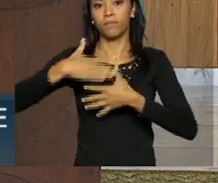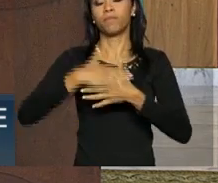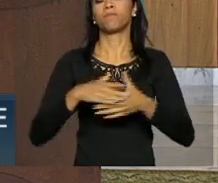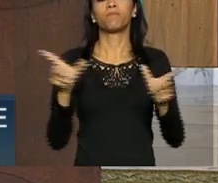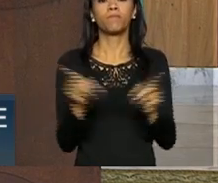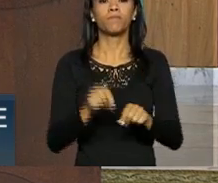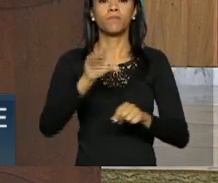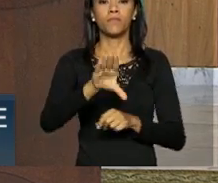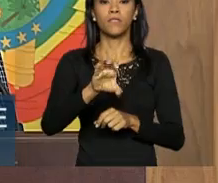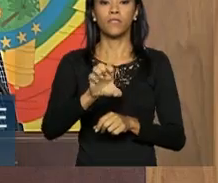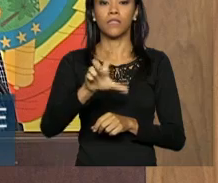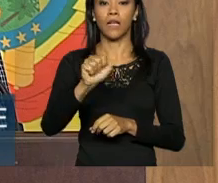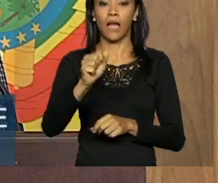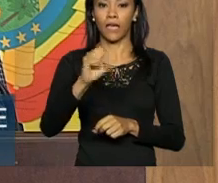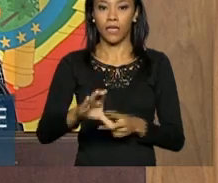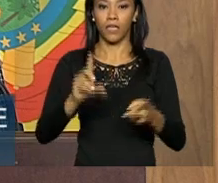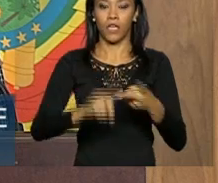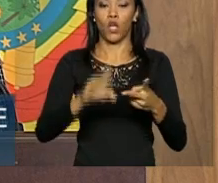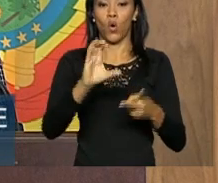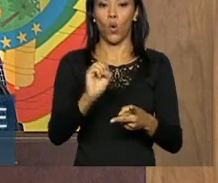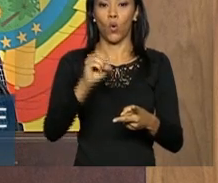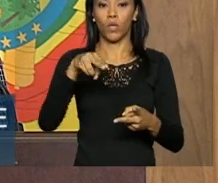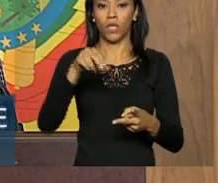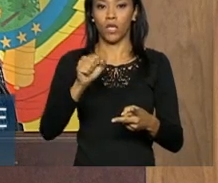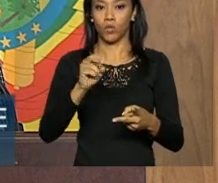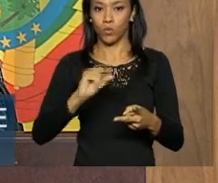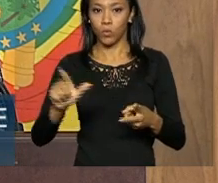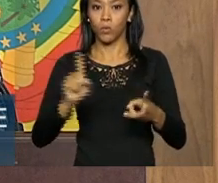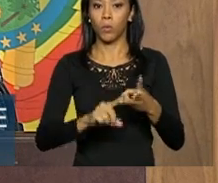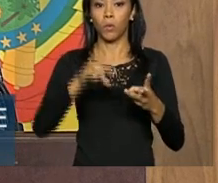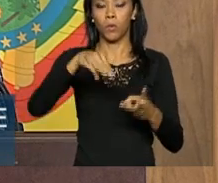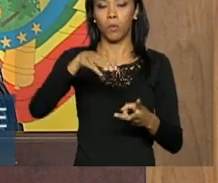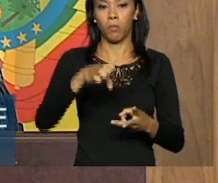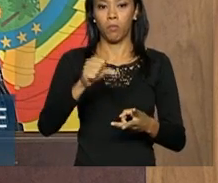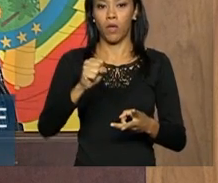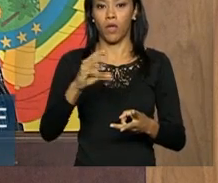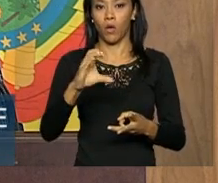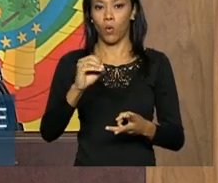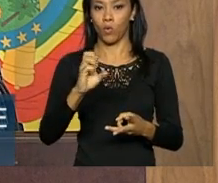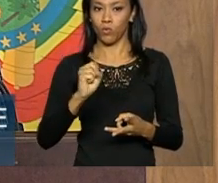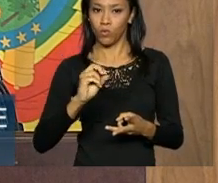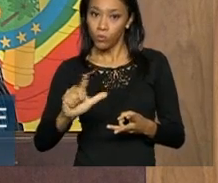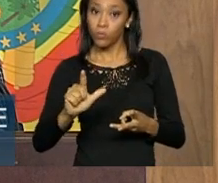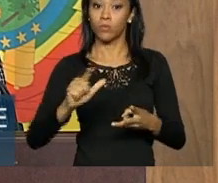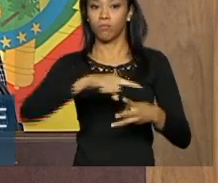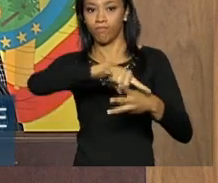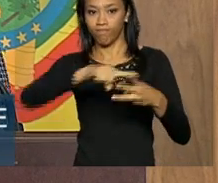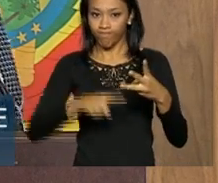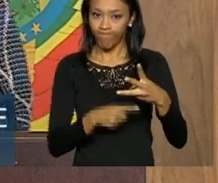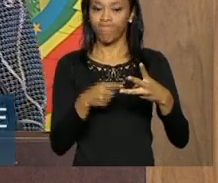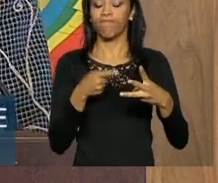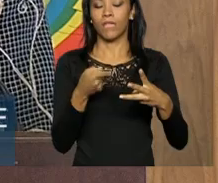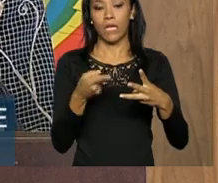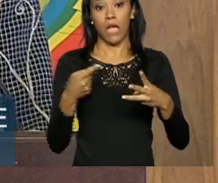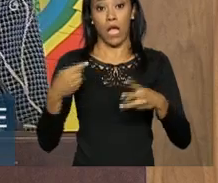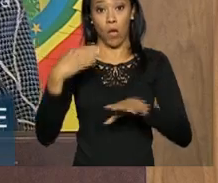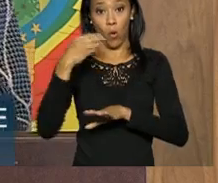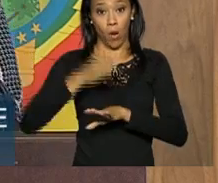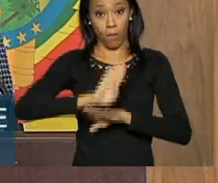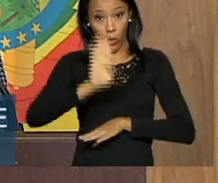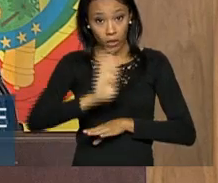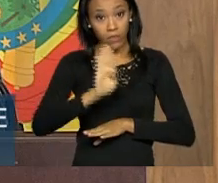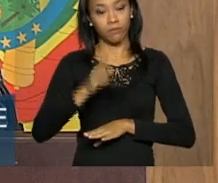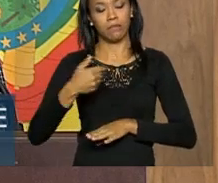CELAC, UNASUL e Mercosul, onde a Bolívia tem tido cada vez